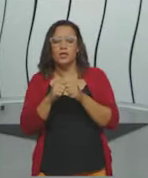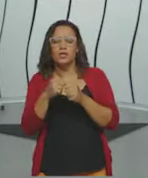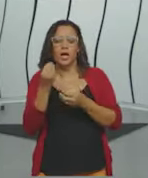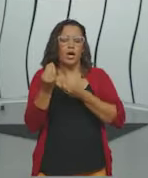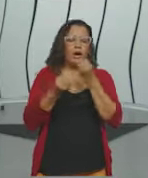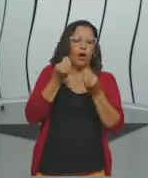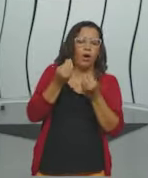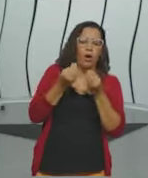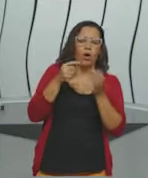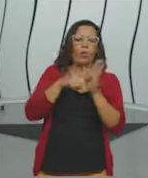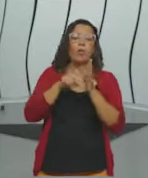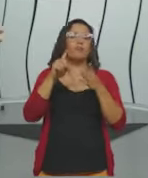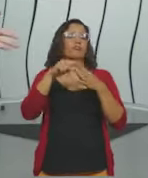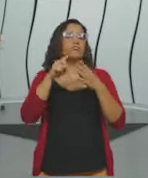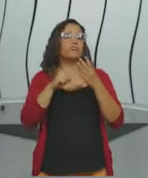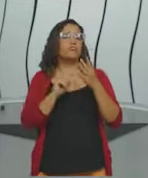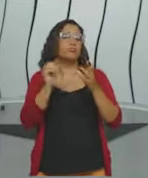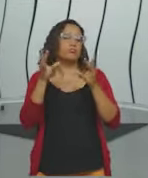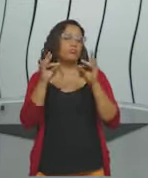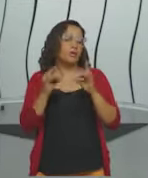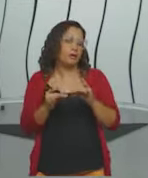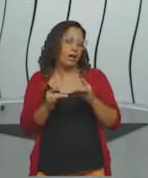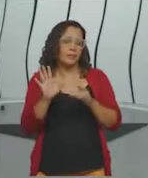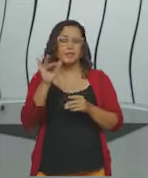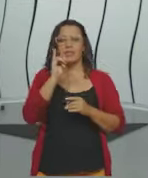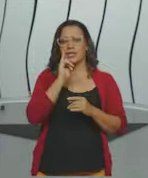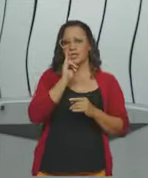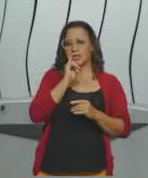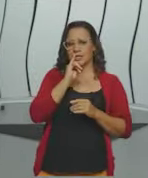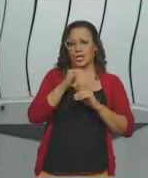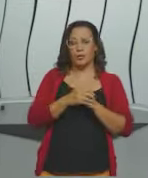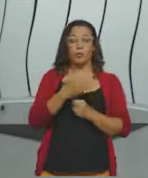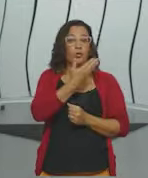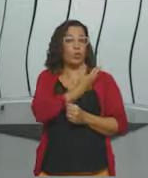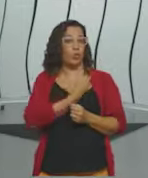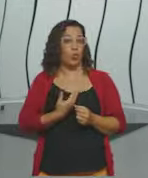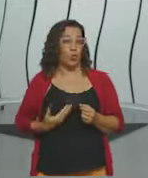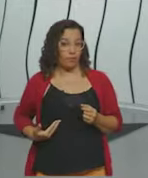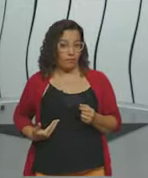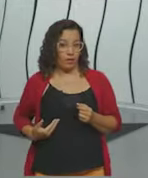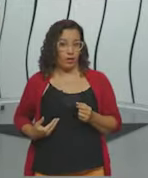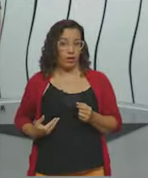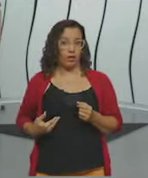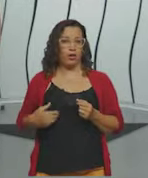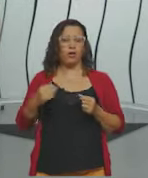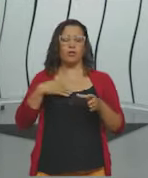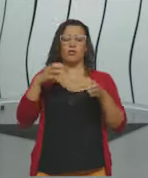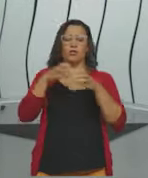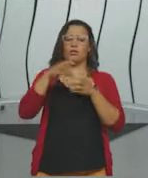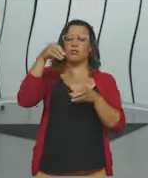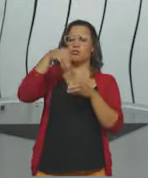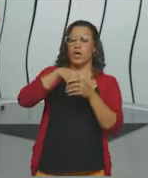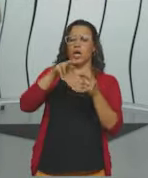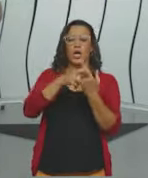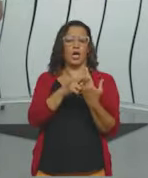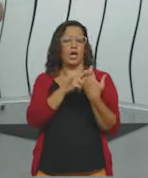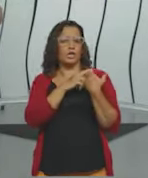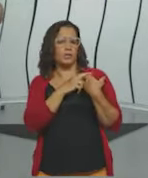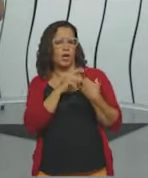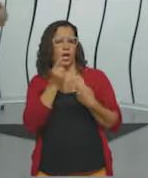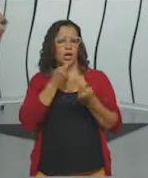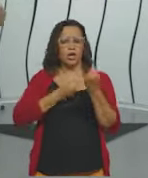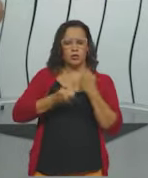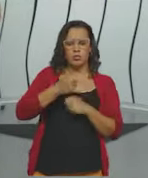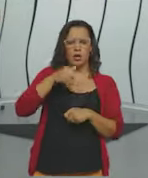modo ou detalhar o efeito. Por exemplo, você pode falar: o governo federal, órgão público responsável pela